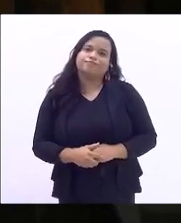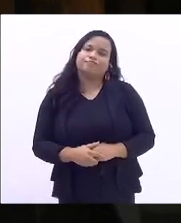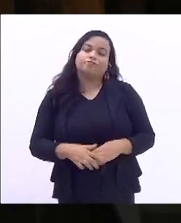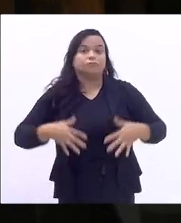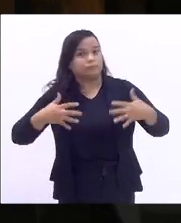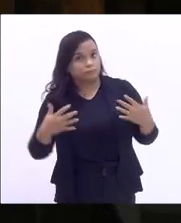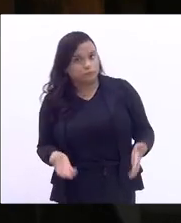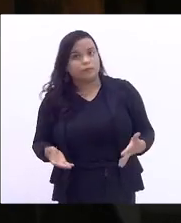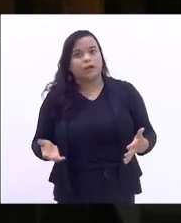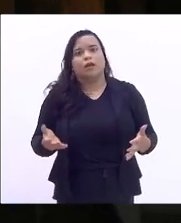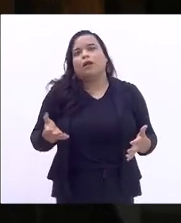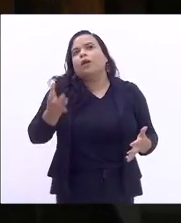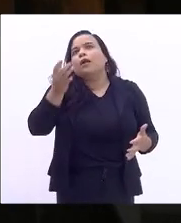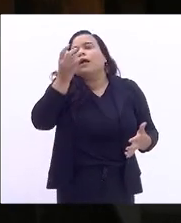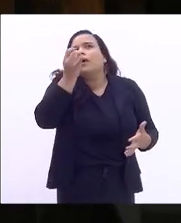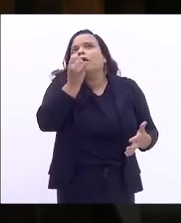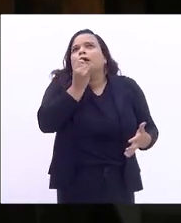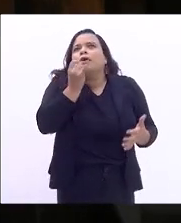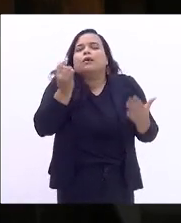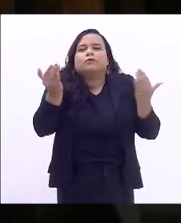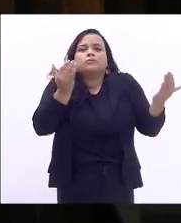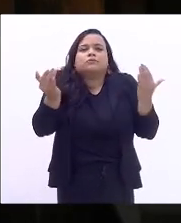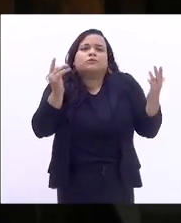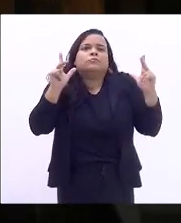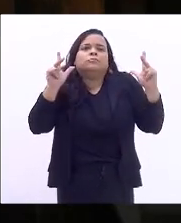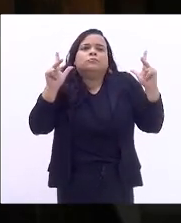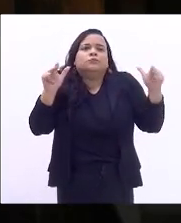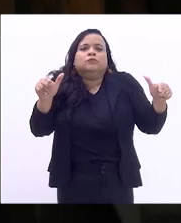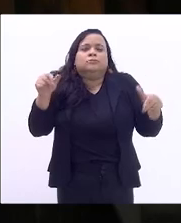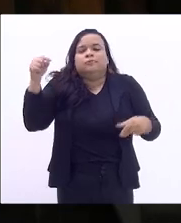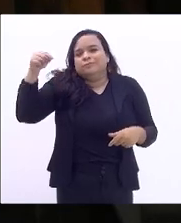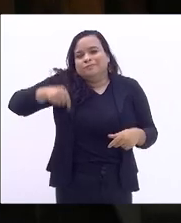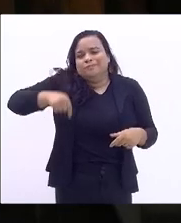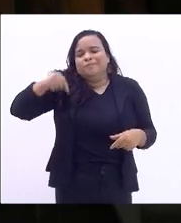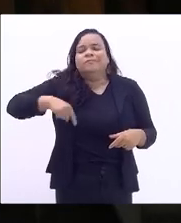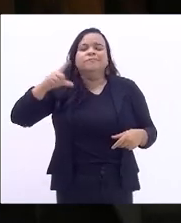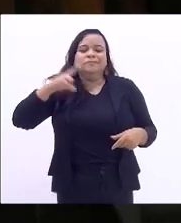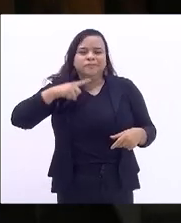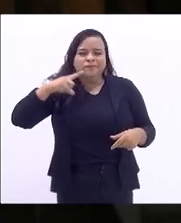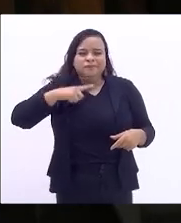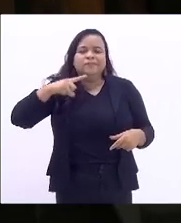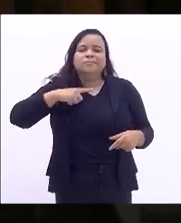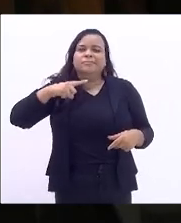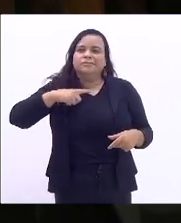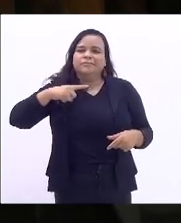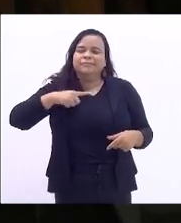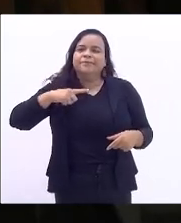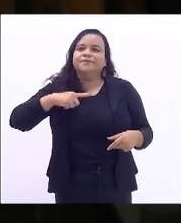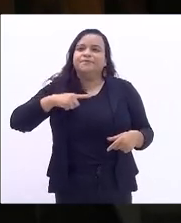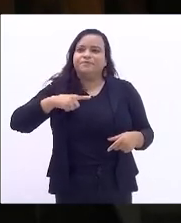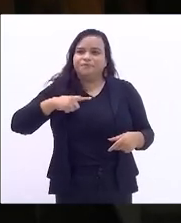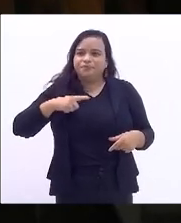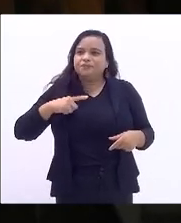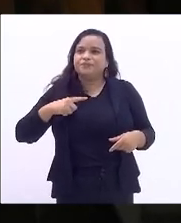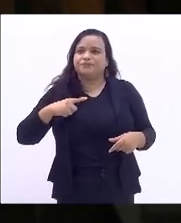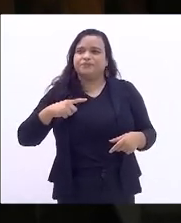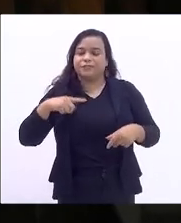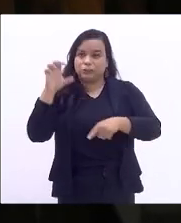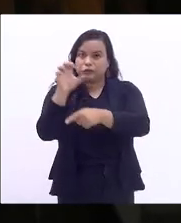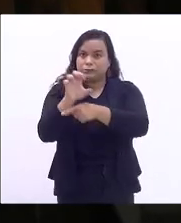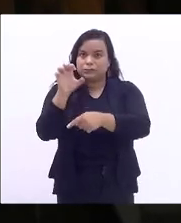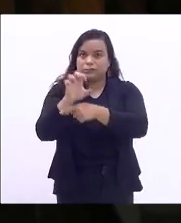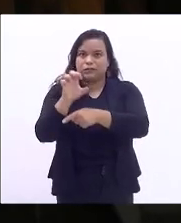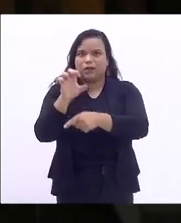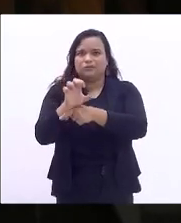de fato similar e também vem ocorrendo a ausência do